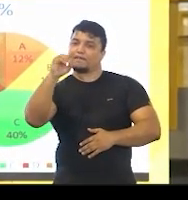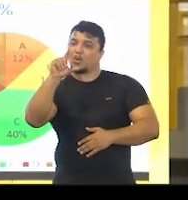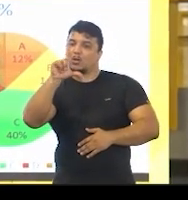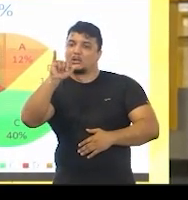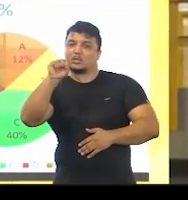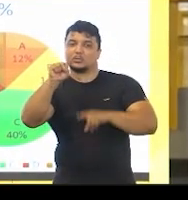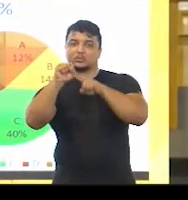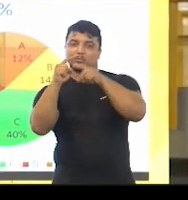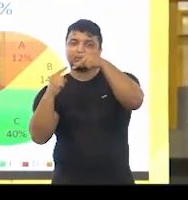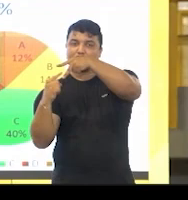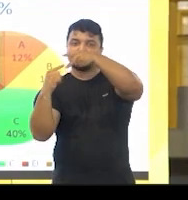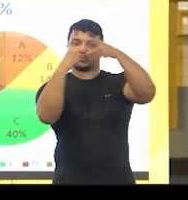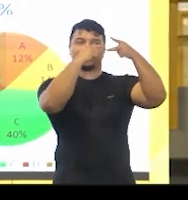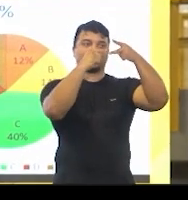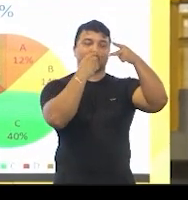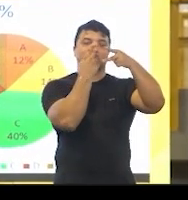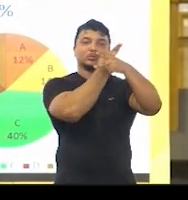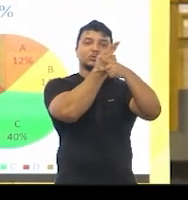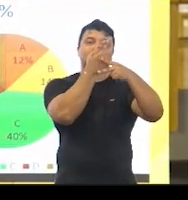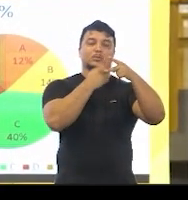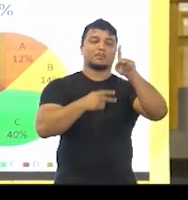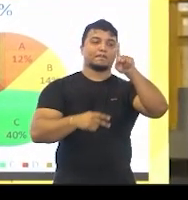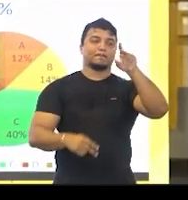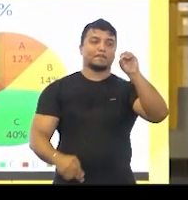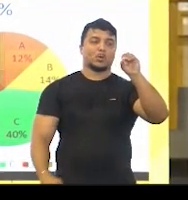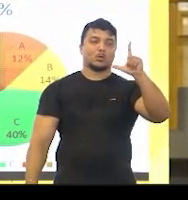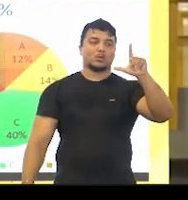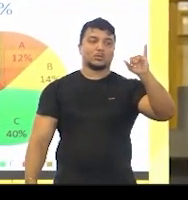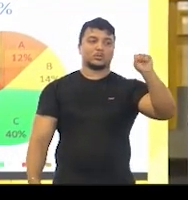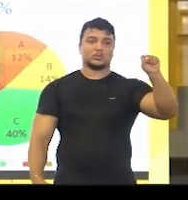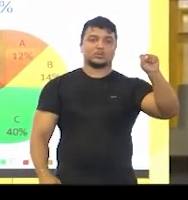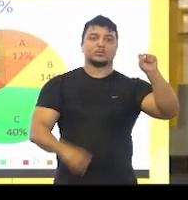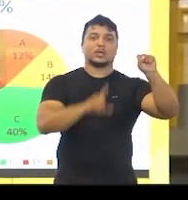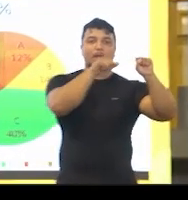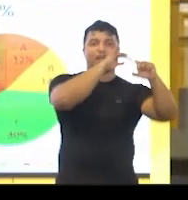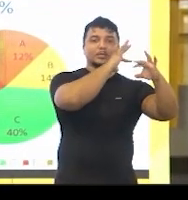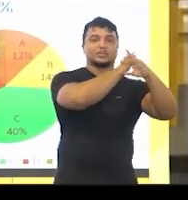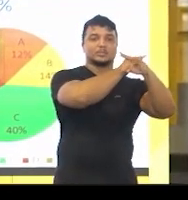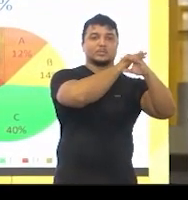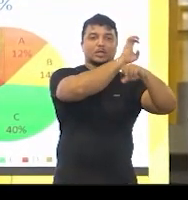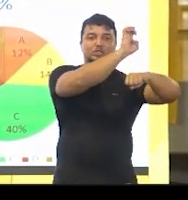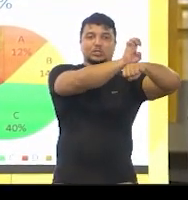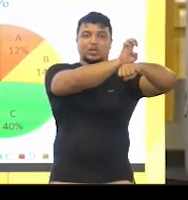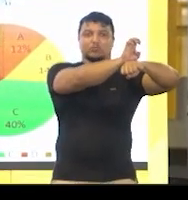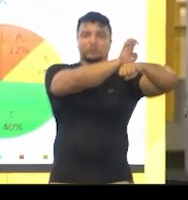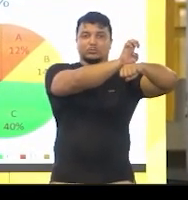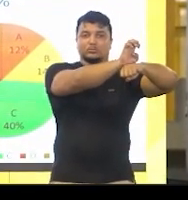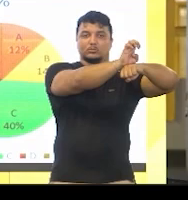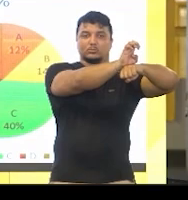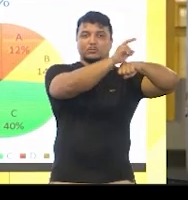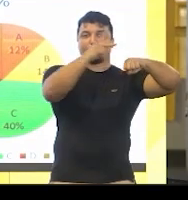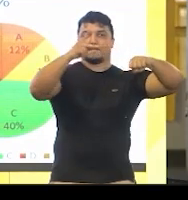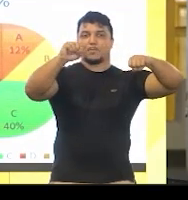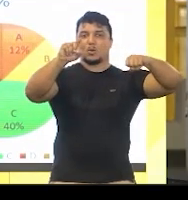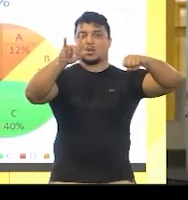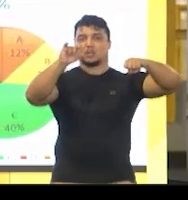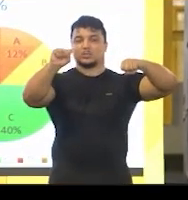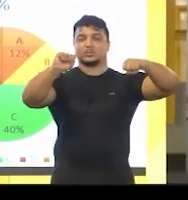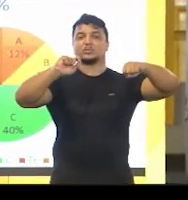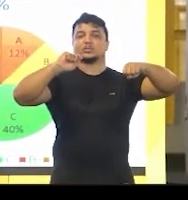polis, puxar a setinha e colocar assim. A polis é a cidade-estado.